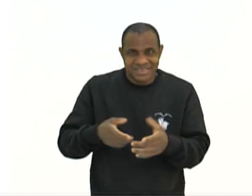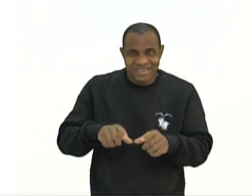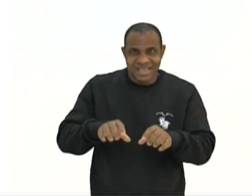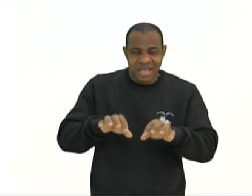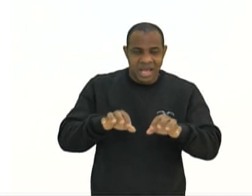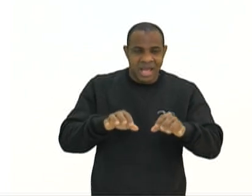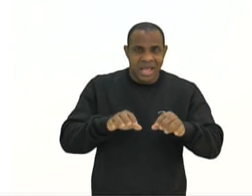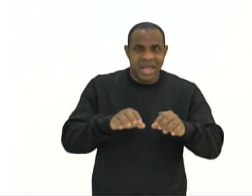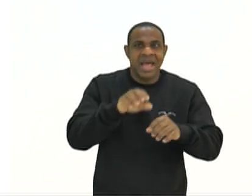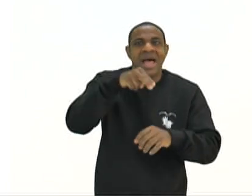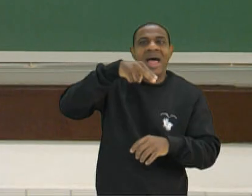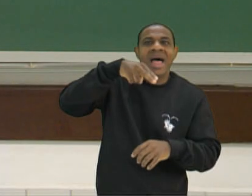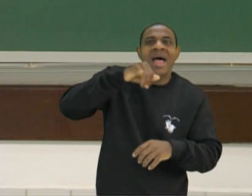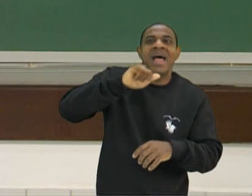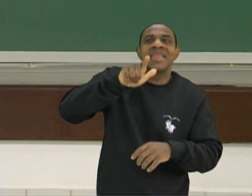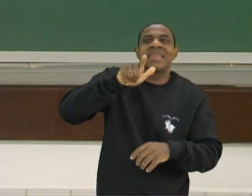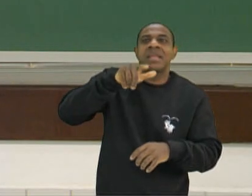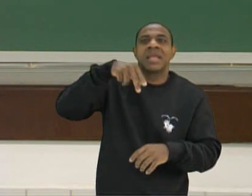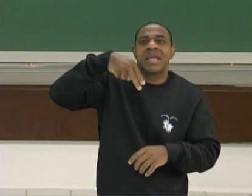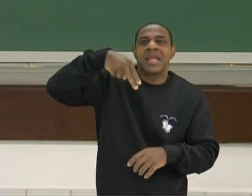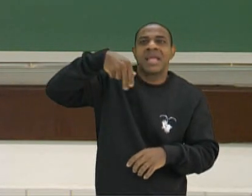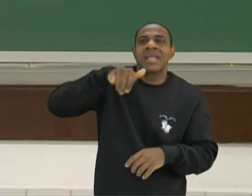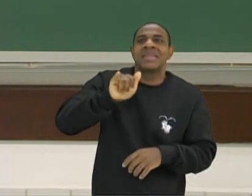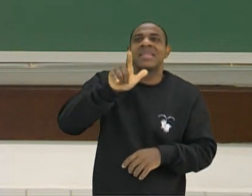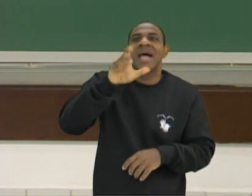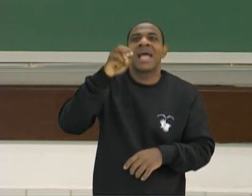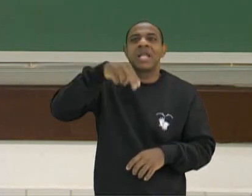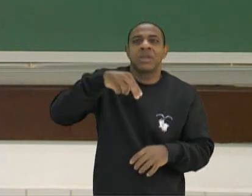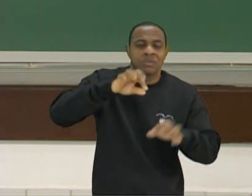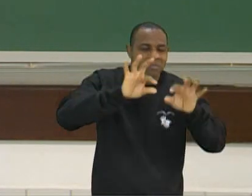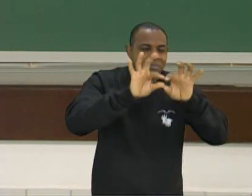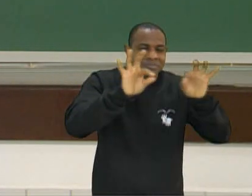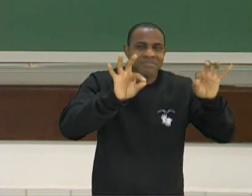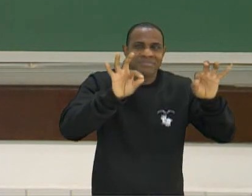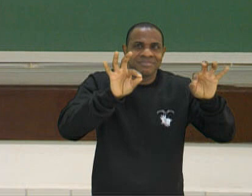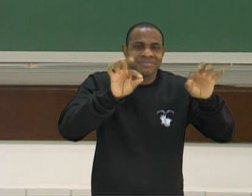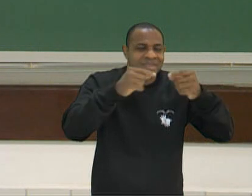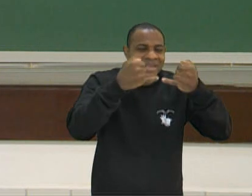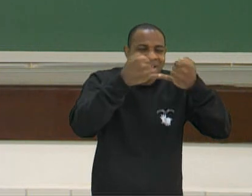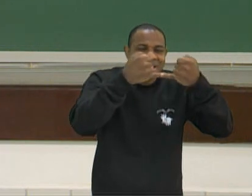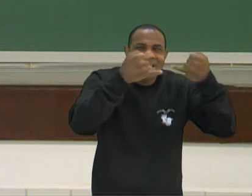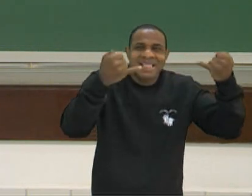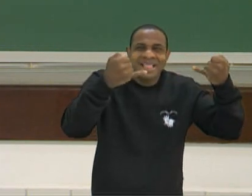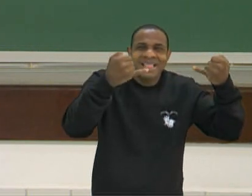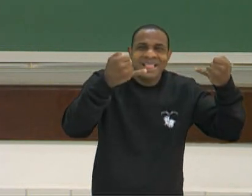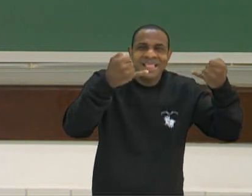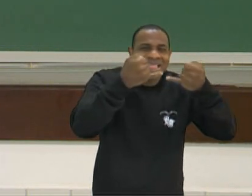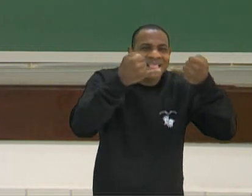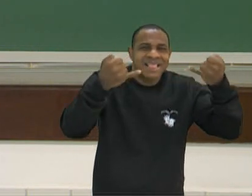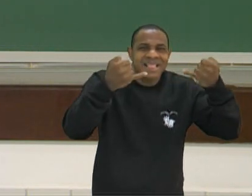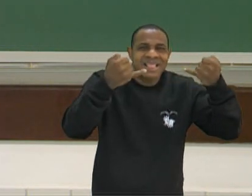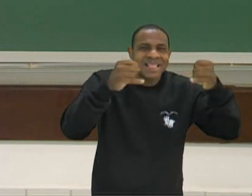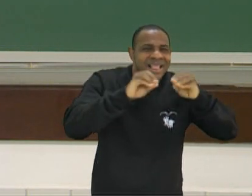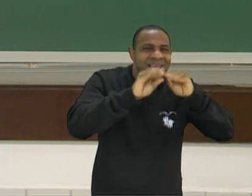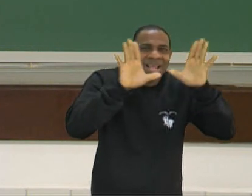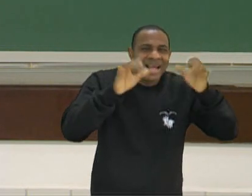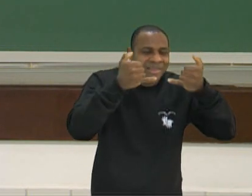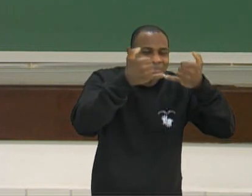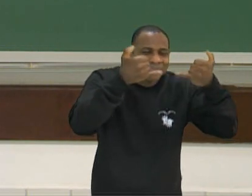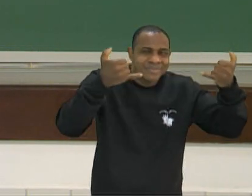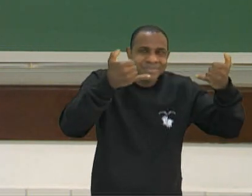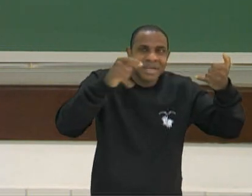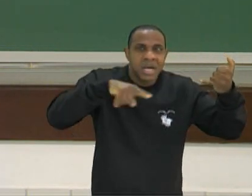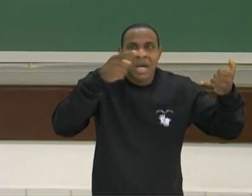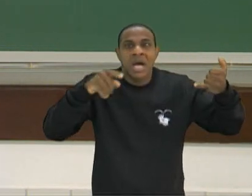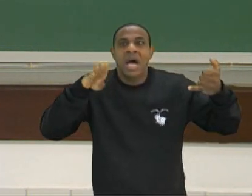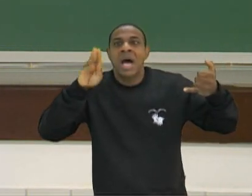nylon amarrado em um barbante. Então, o que você vai perceber? Tem determinadas variações? Tem. E vamos analisar a situação.